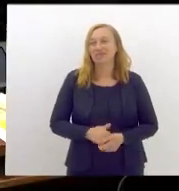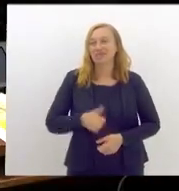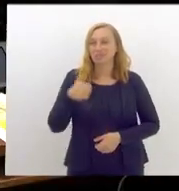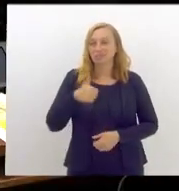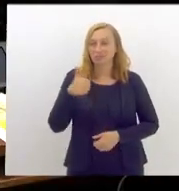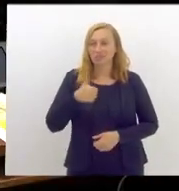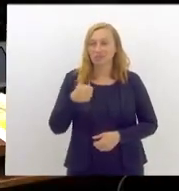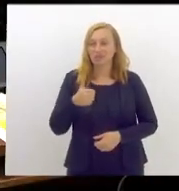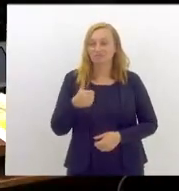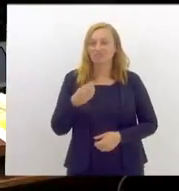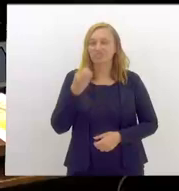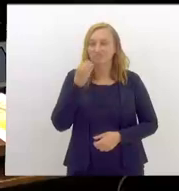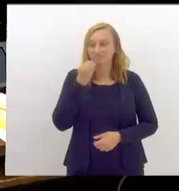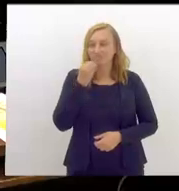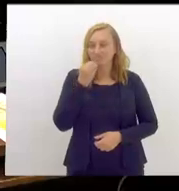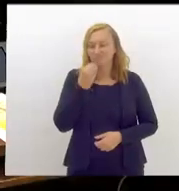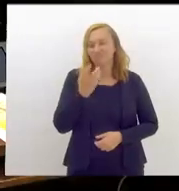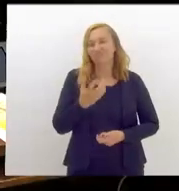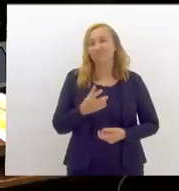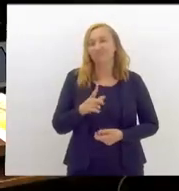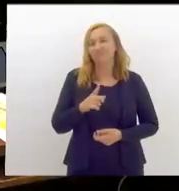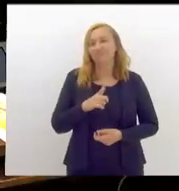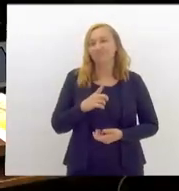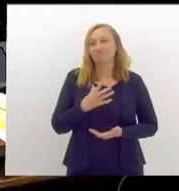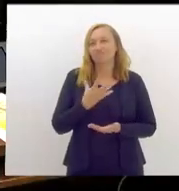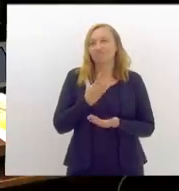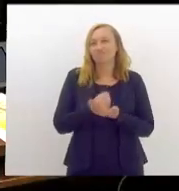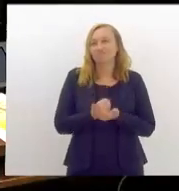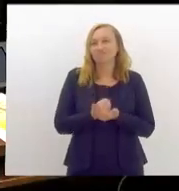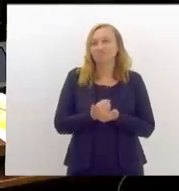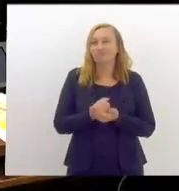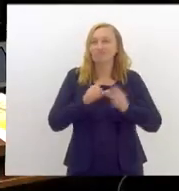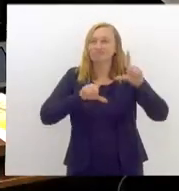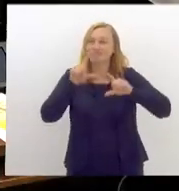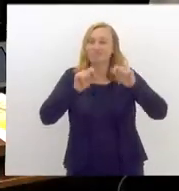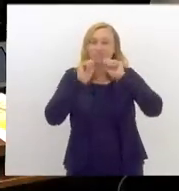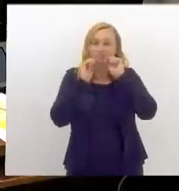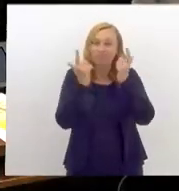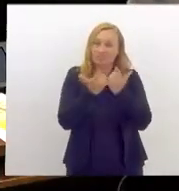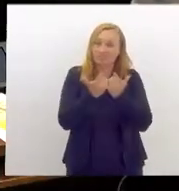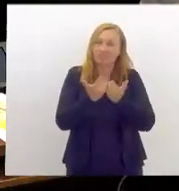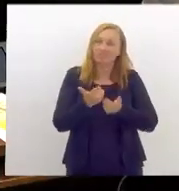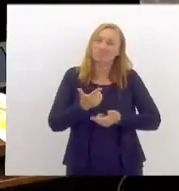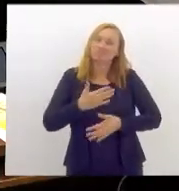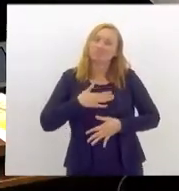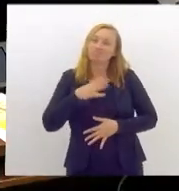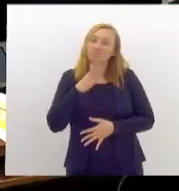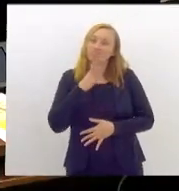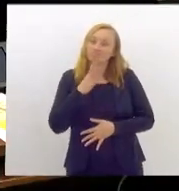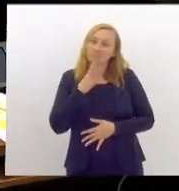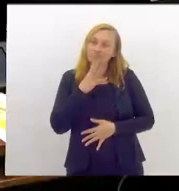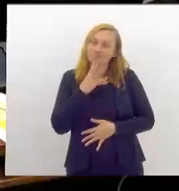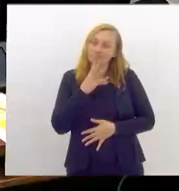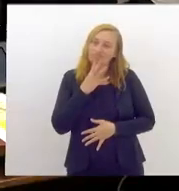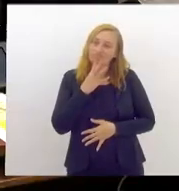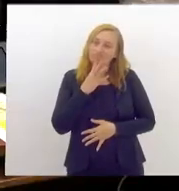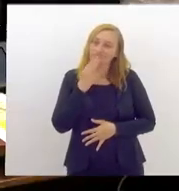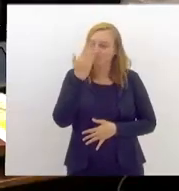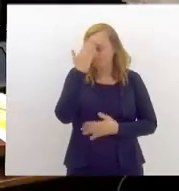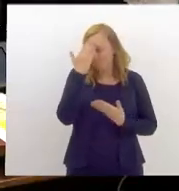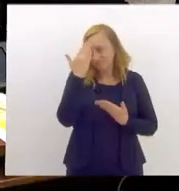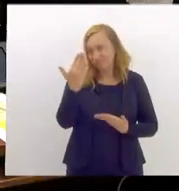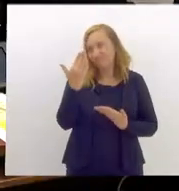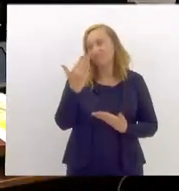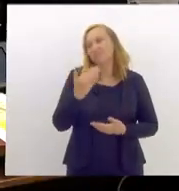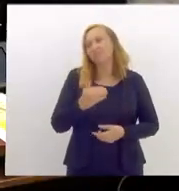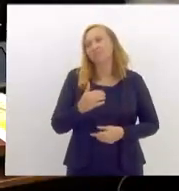não tive oportunidade de gravar na TV alerj mas fica aqui o meu reconhecimento minha gratidão